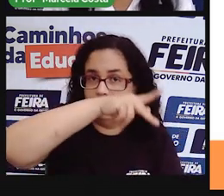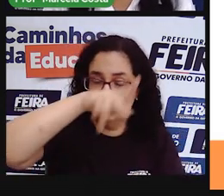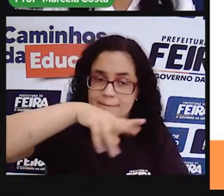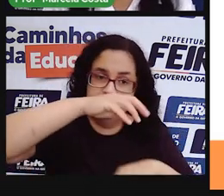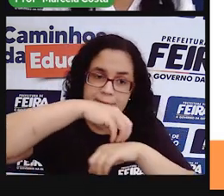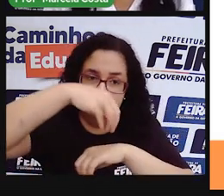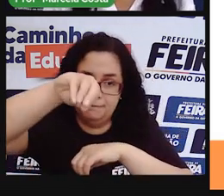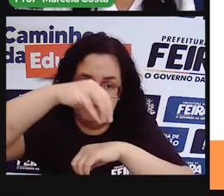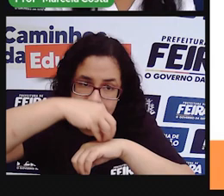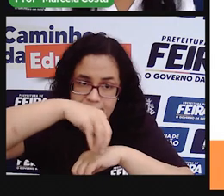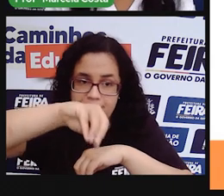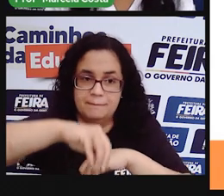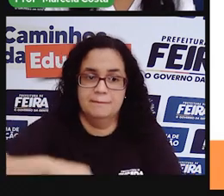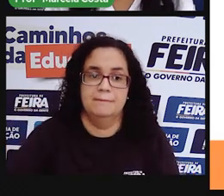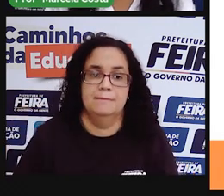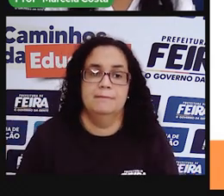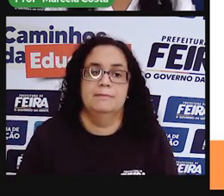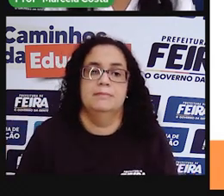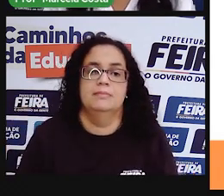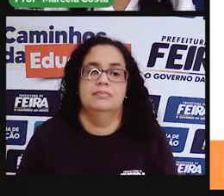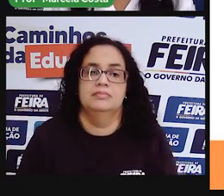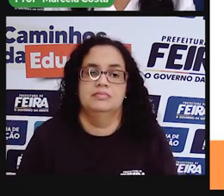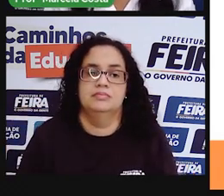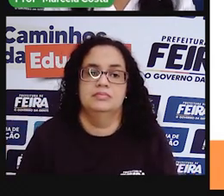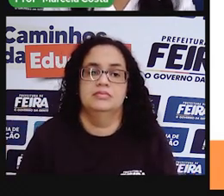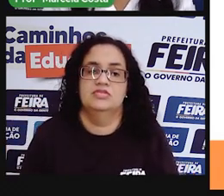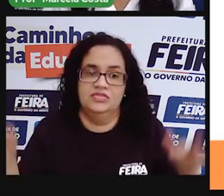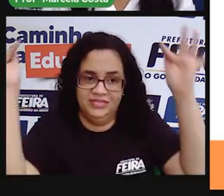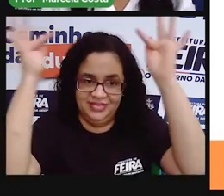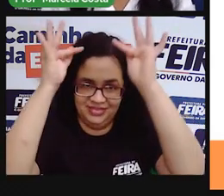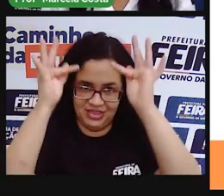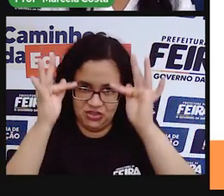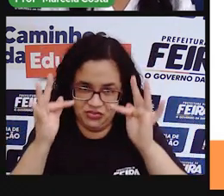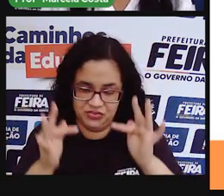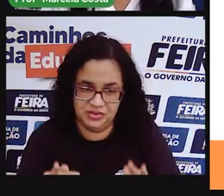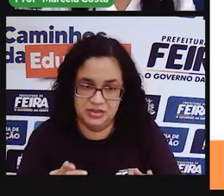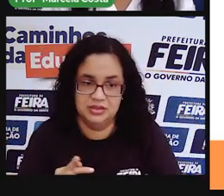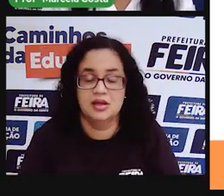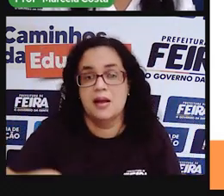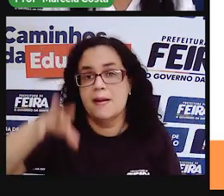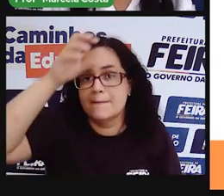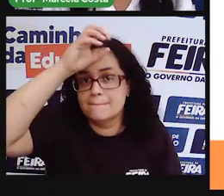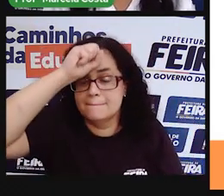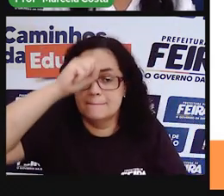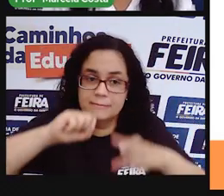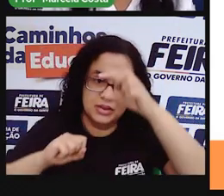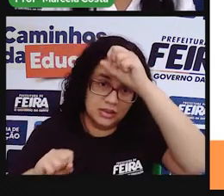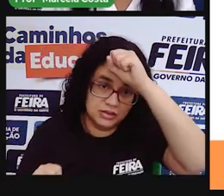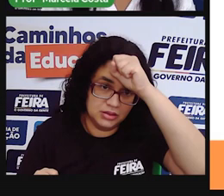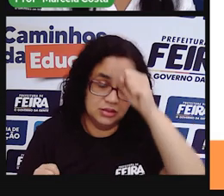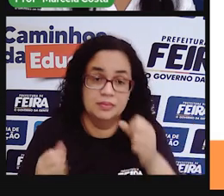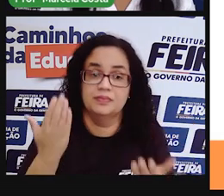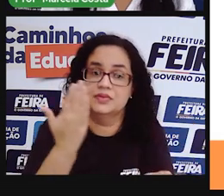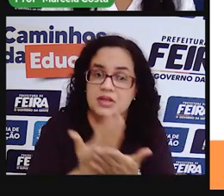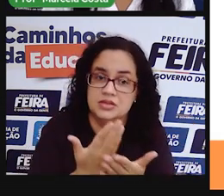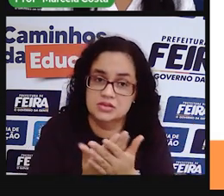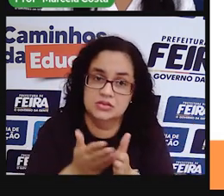seus familiares. Eles vão ficar muito felizes em saber que você está aprendendo, está acompanhando as